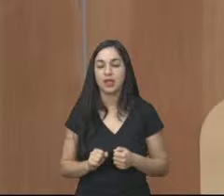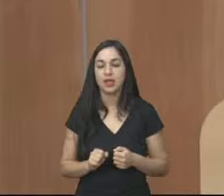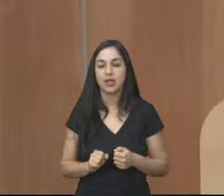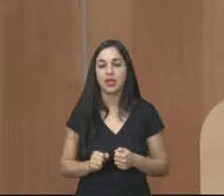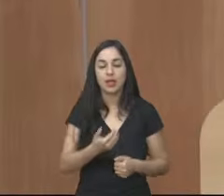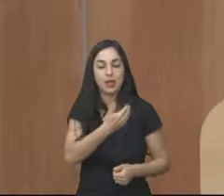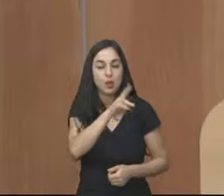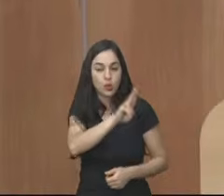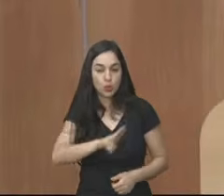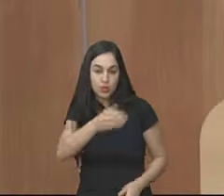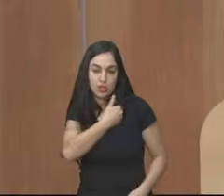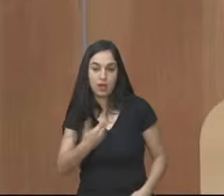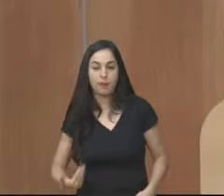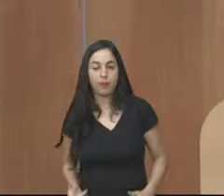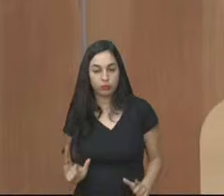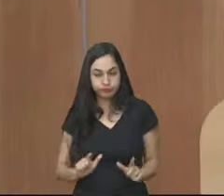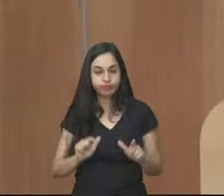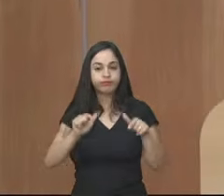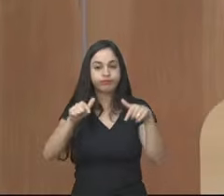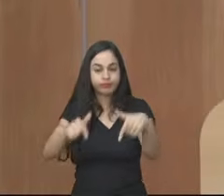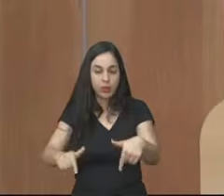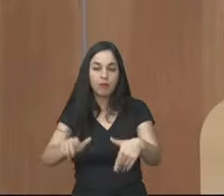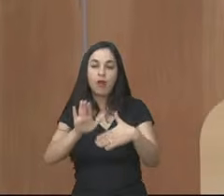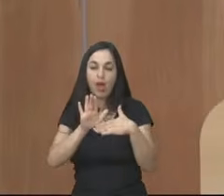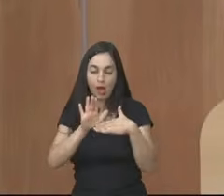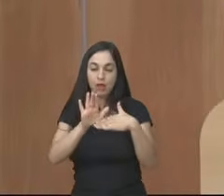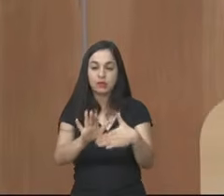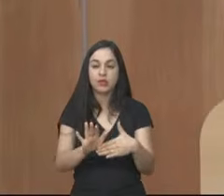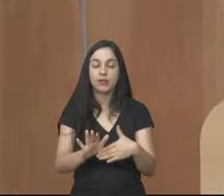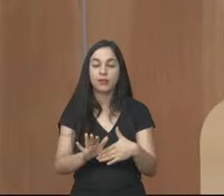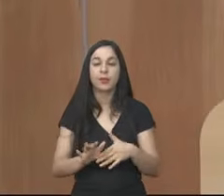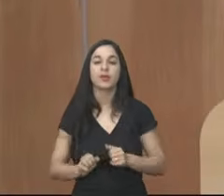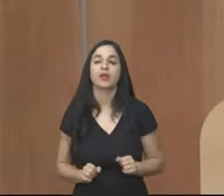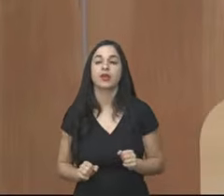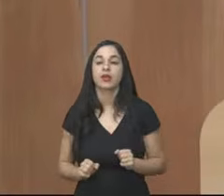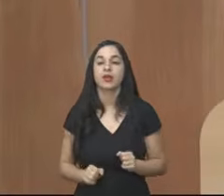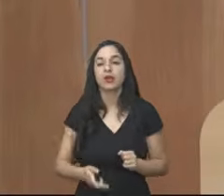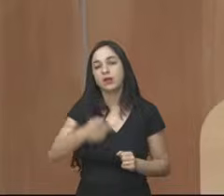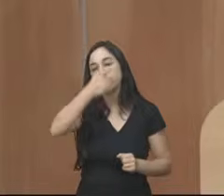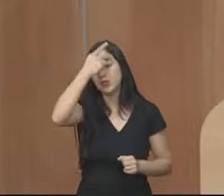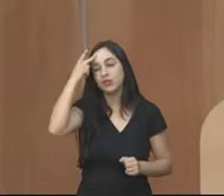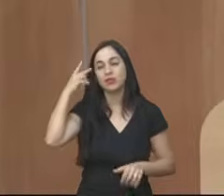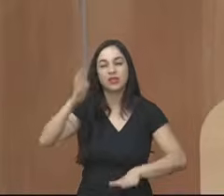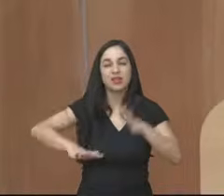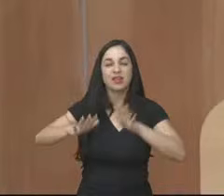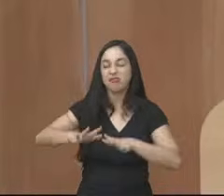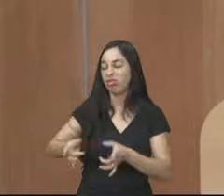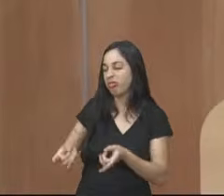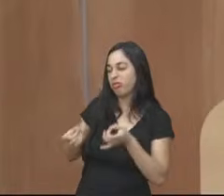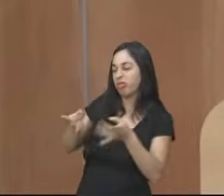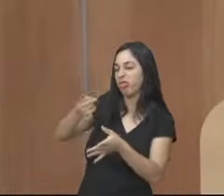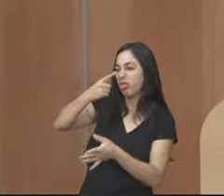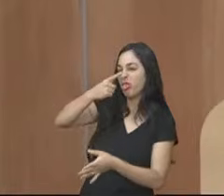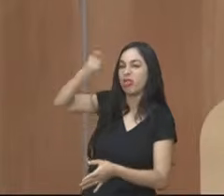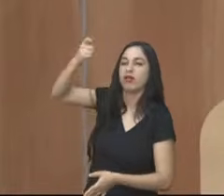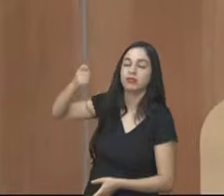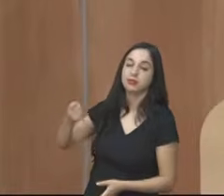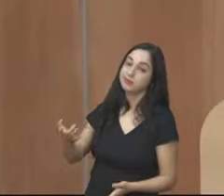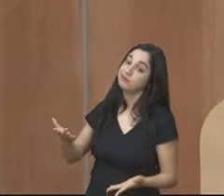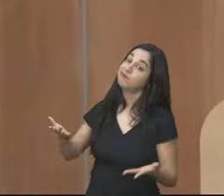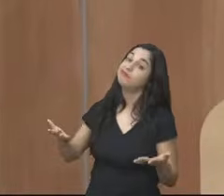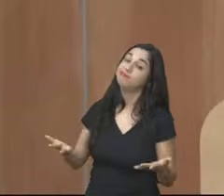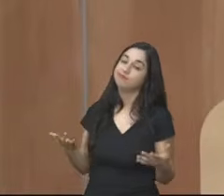ajudar muito, inclusive as pessoas que são tidas como lixo. Nós sabemos que